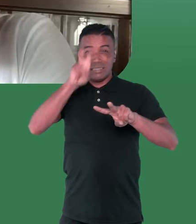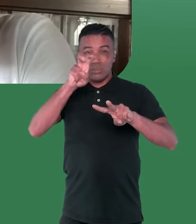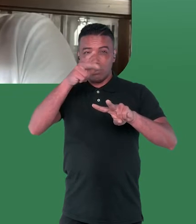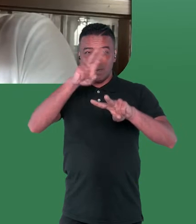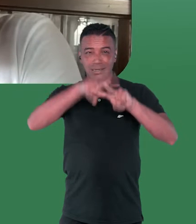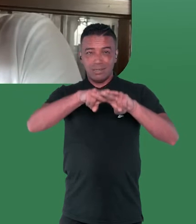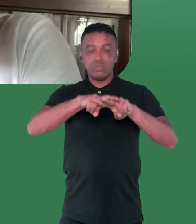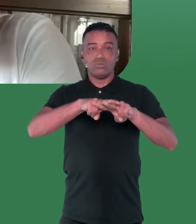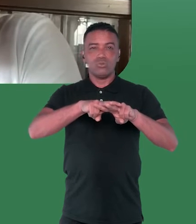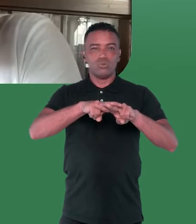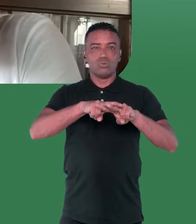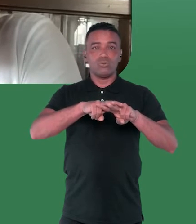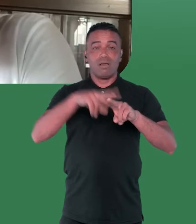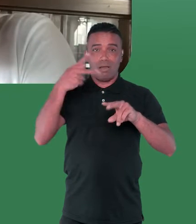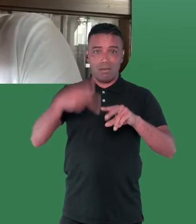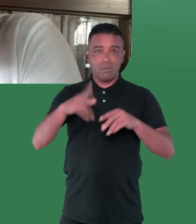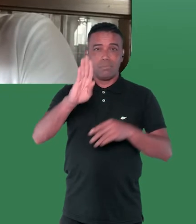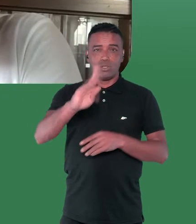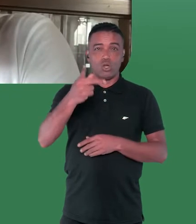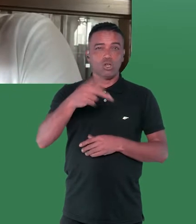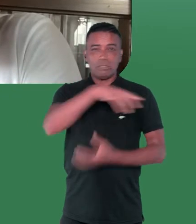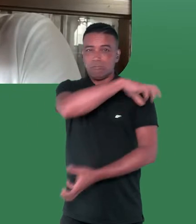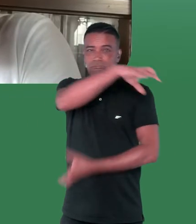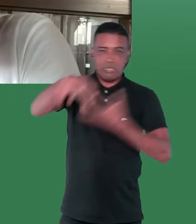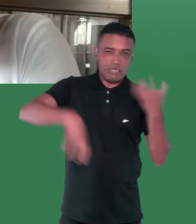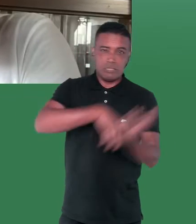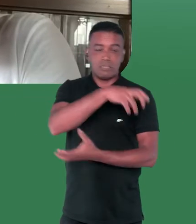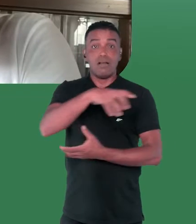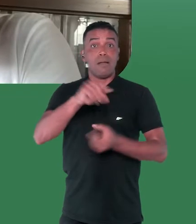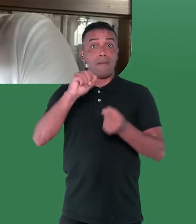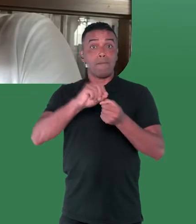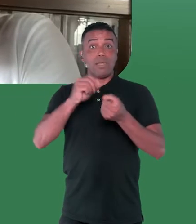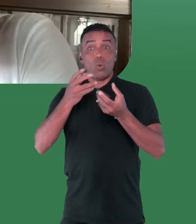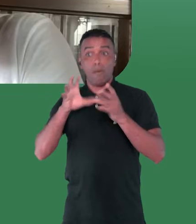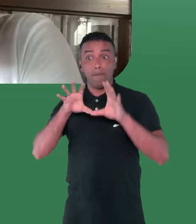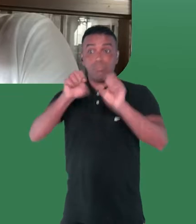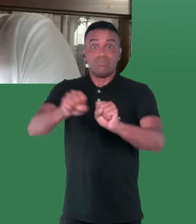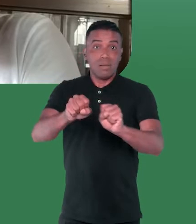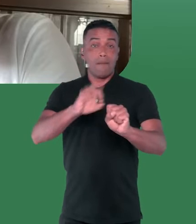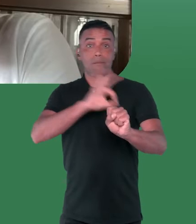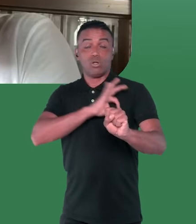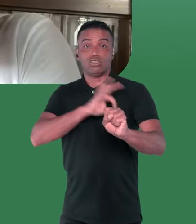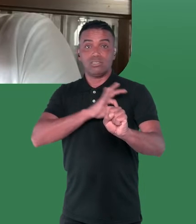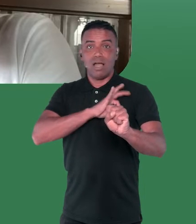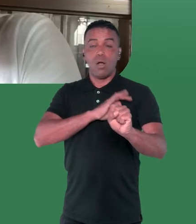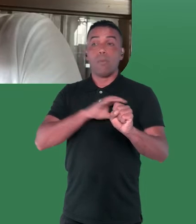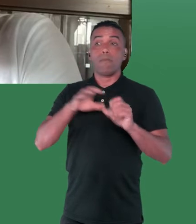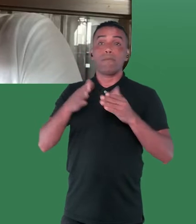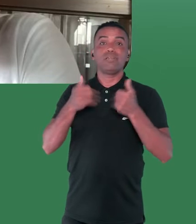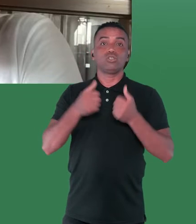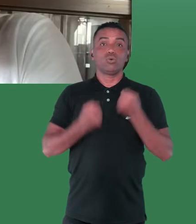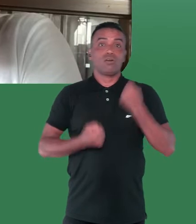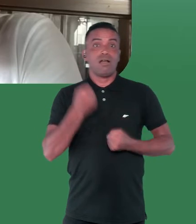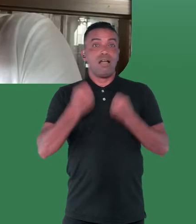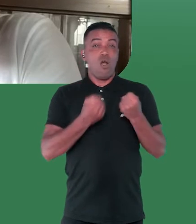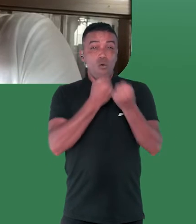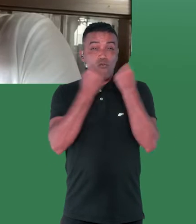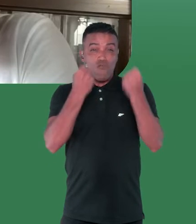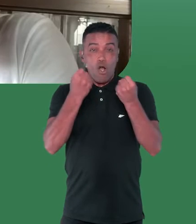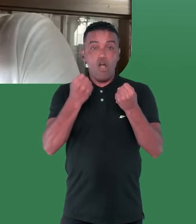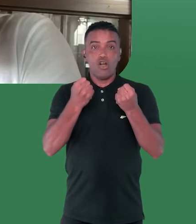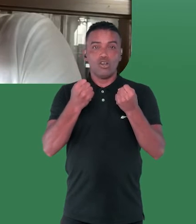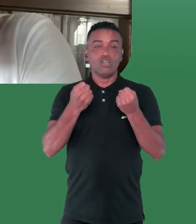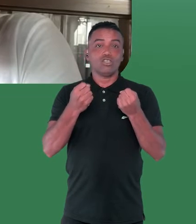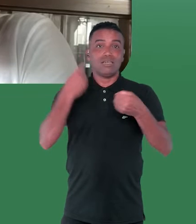Nelson Hungria se rebelaram e fizeram os policiais reféns. Pediram um carro forte e fugiram. Quando chegou em Juiz de Fora, a